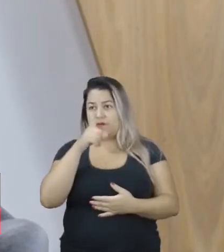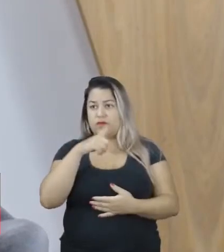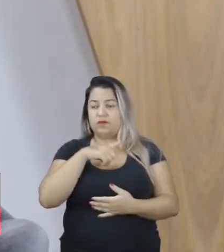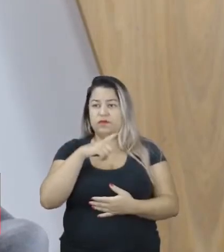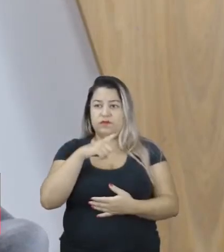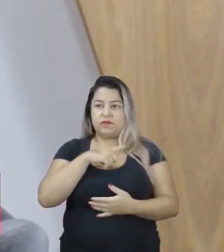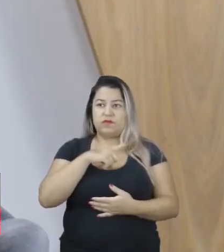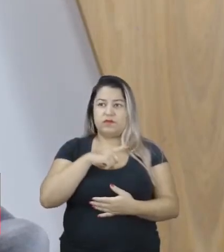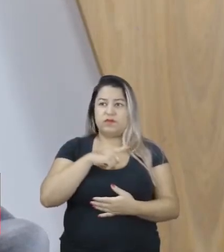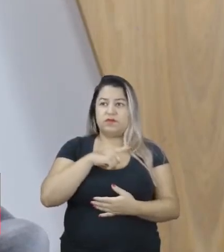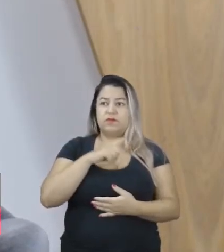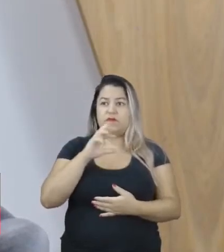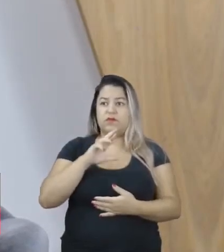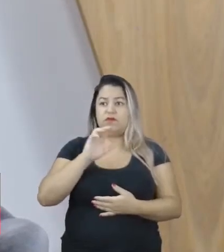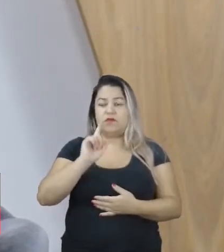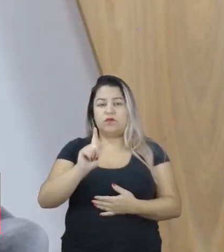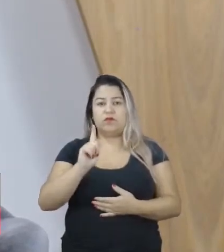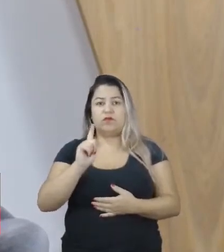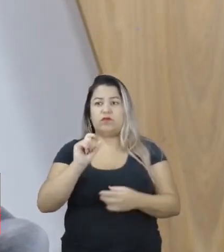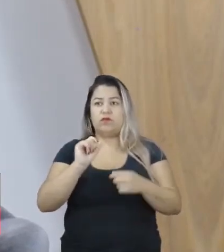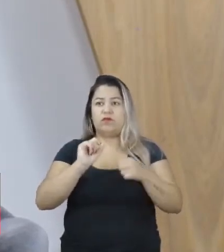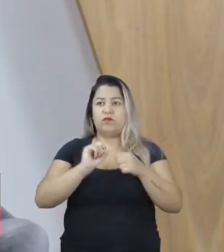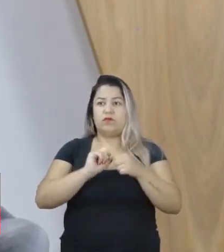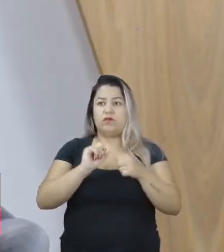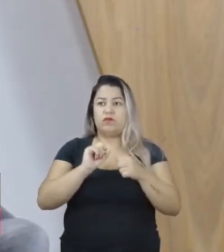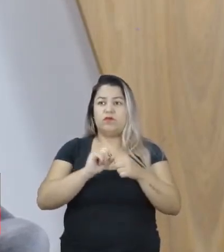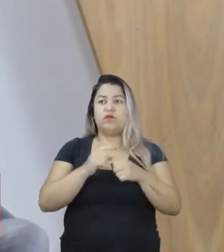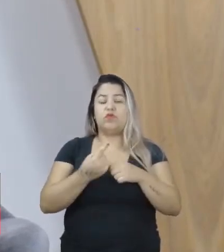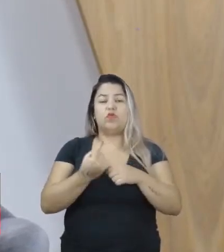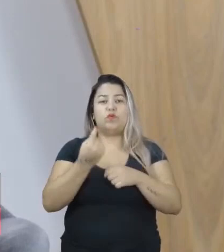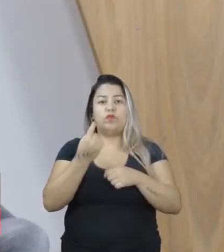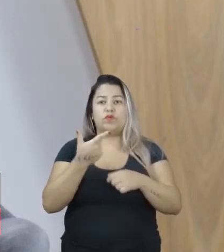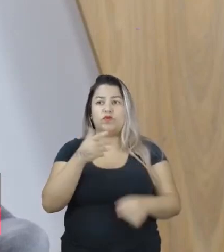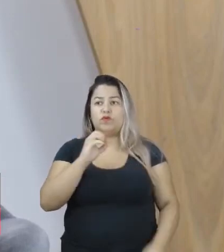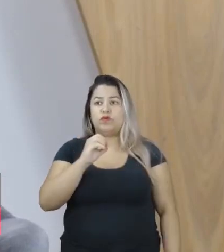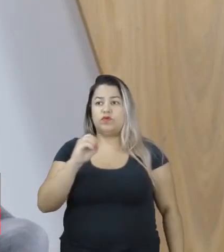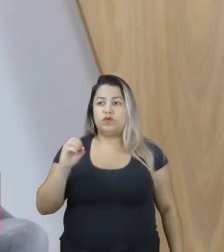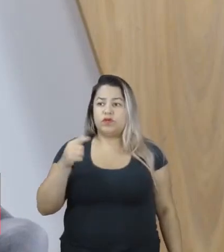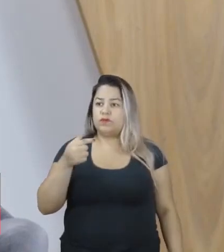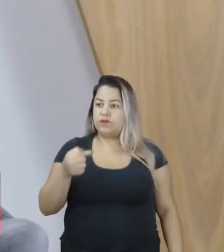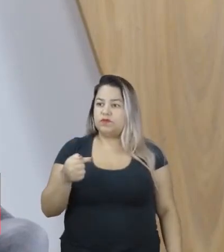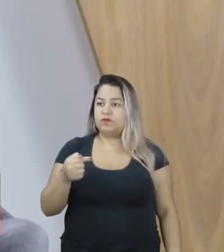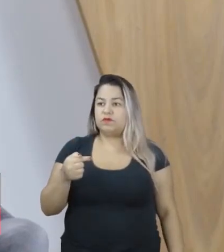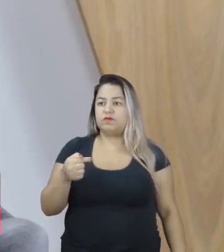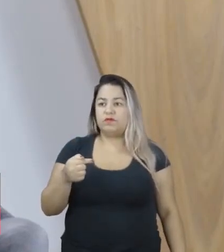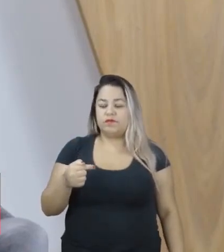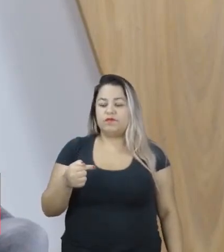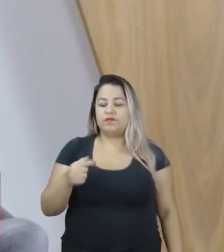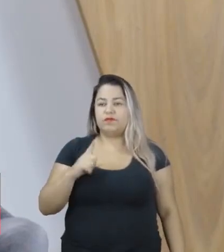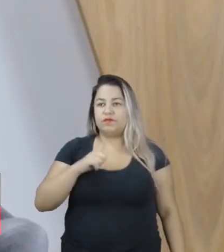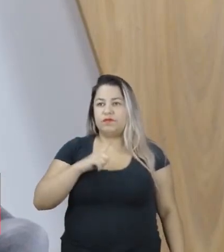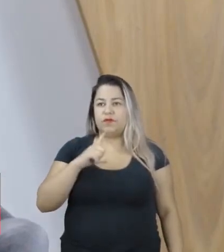carteira dele lá, que ele foi emitida, ele foi a carteira número 1 em 2007. Ele tem a carteira dele